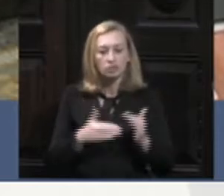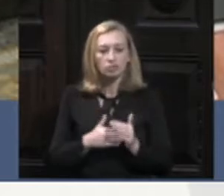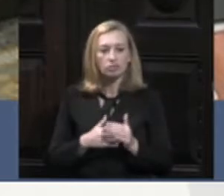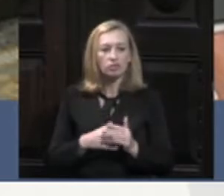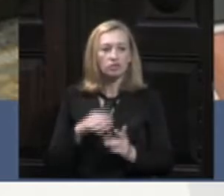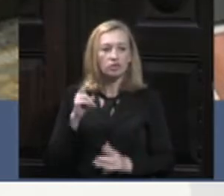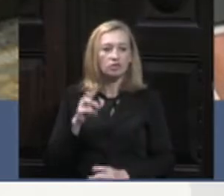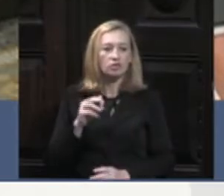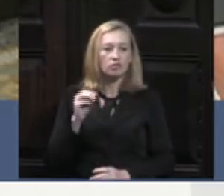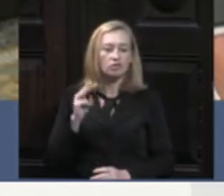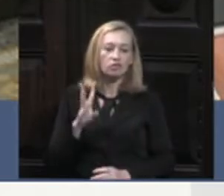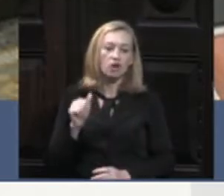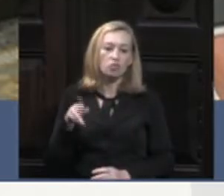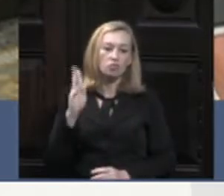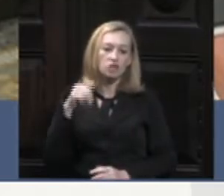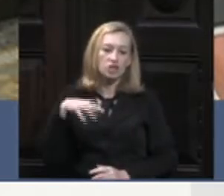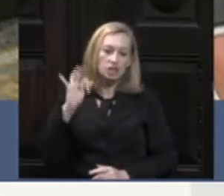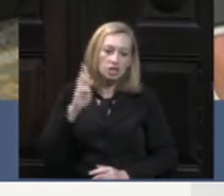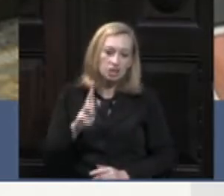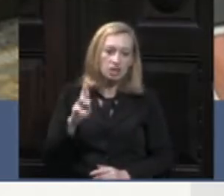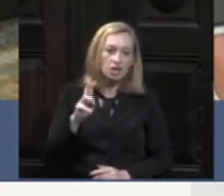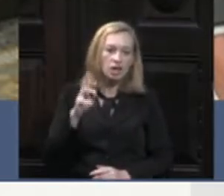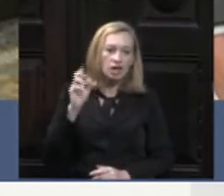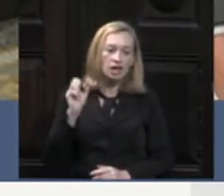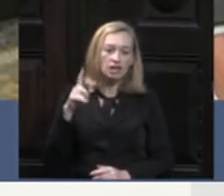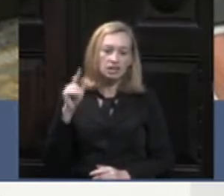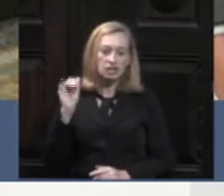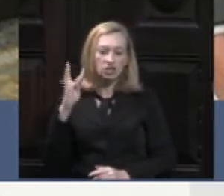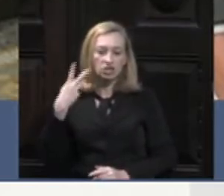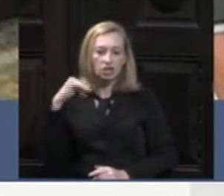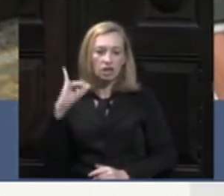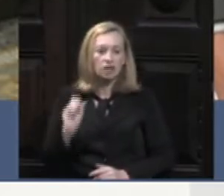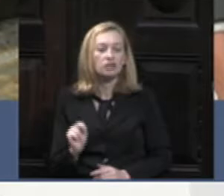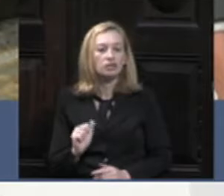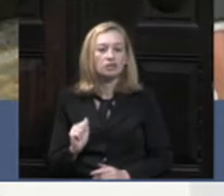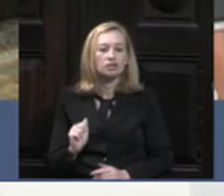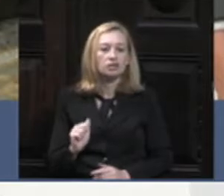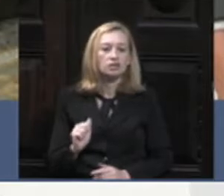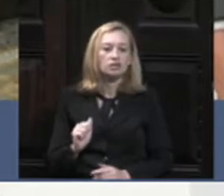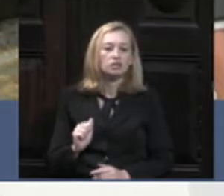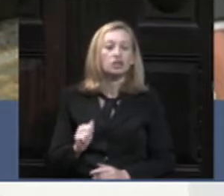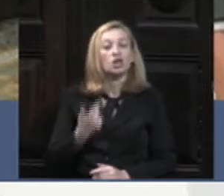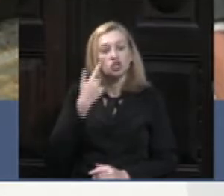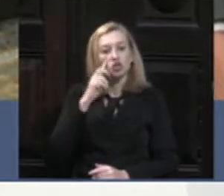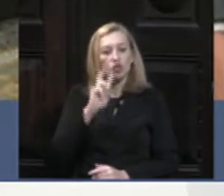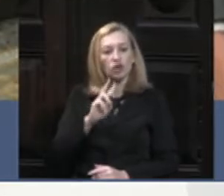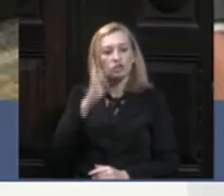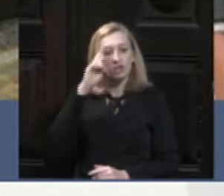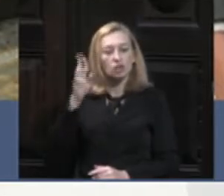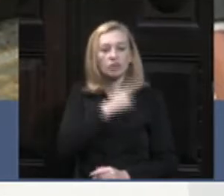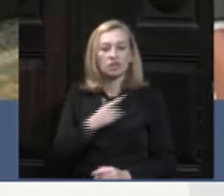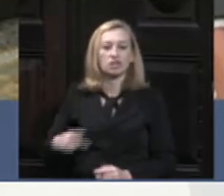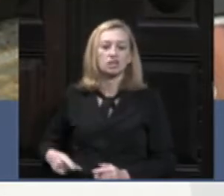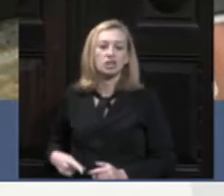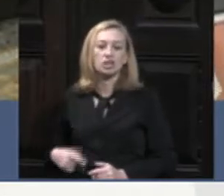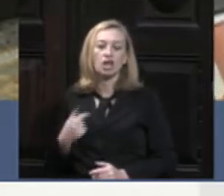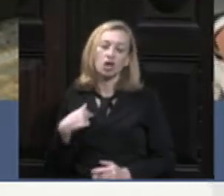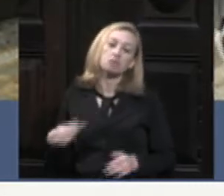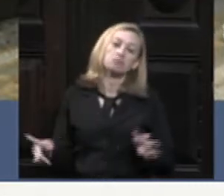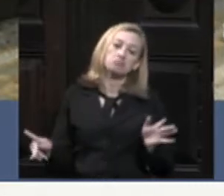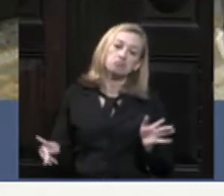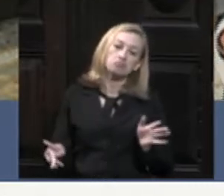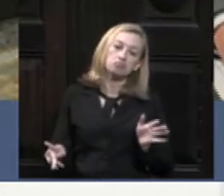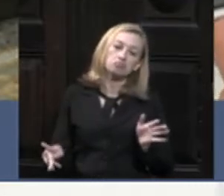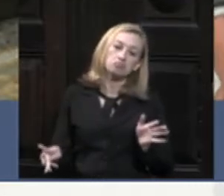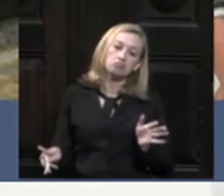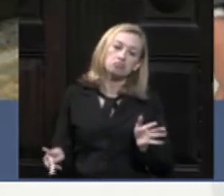Almir, Elisângela, Antônio Luiz e Luciana. Eu estou vendo, senhor presidente, e faço parte